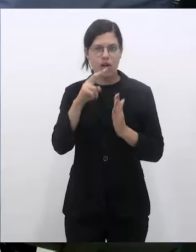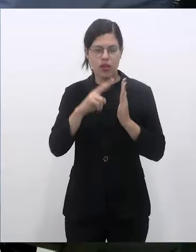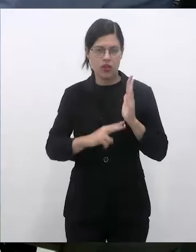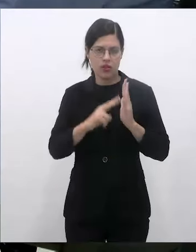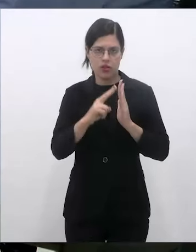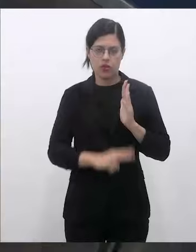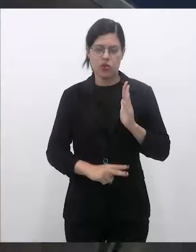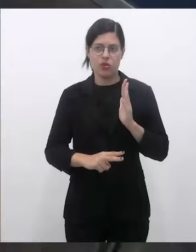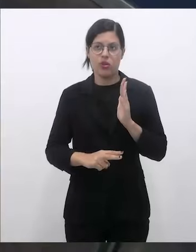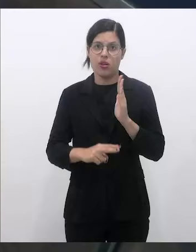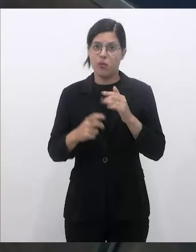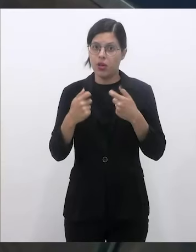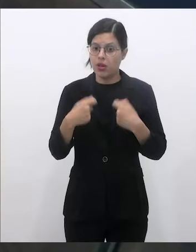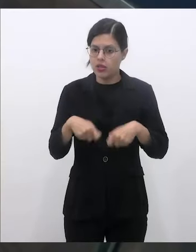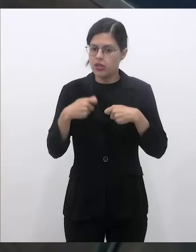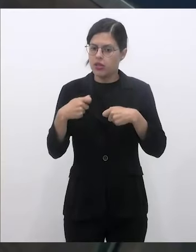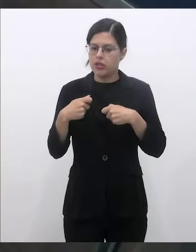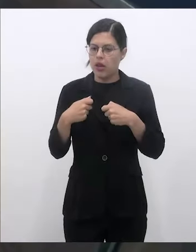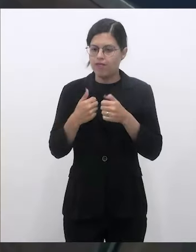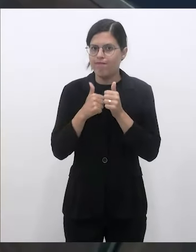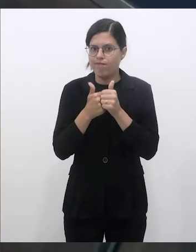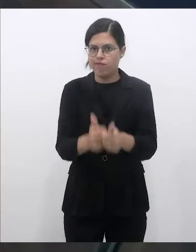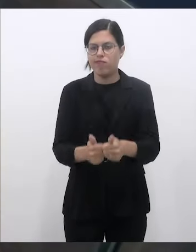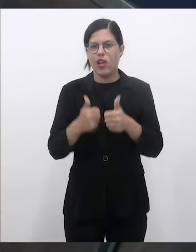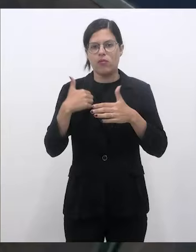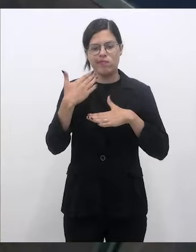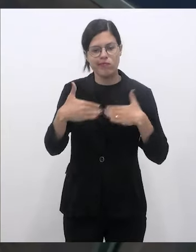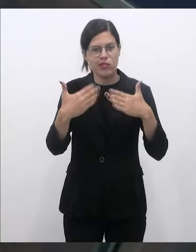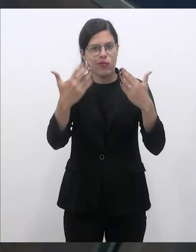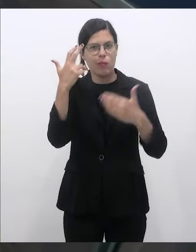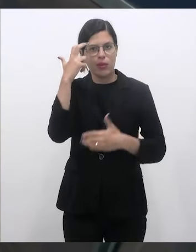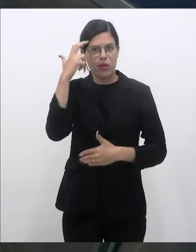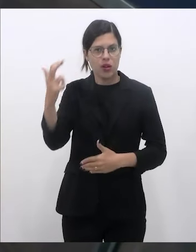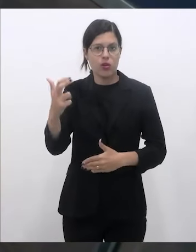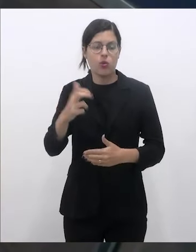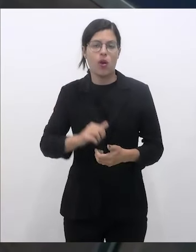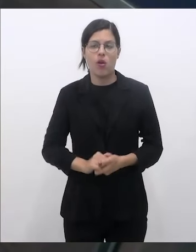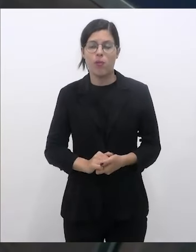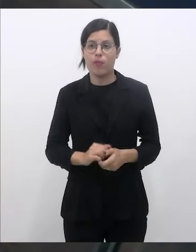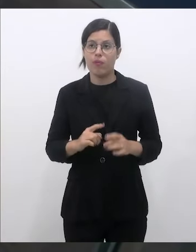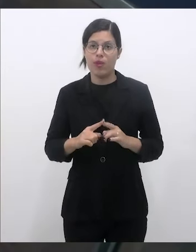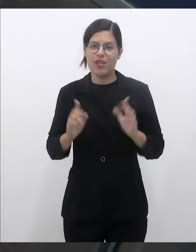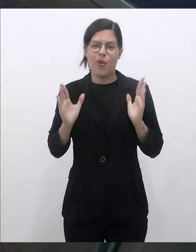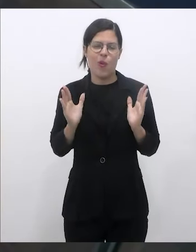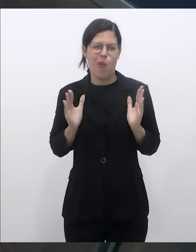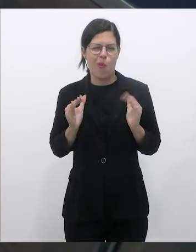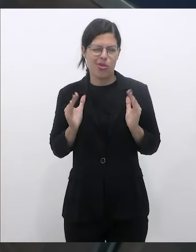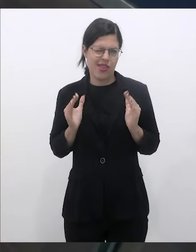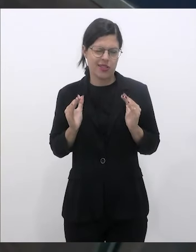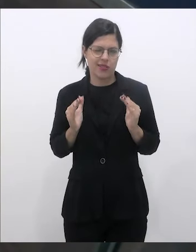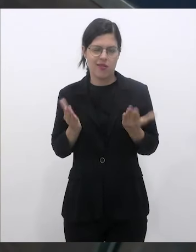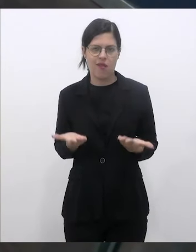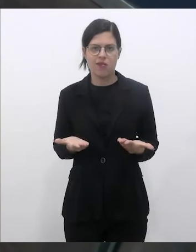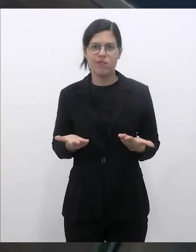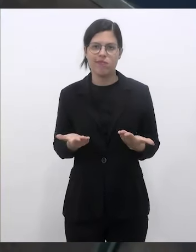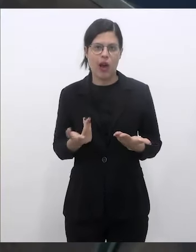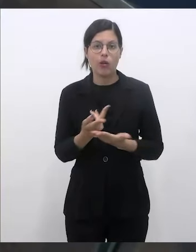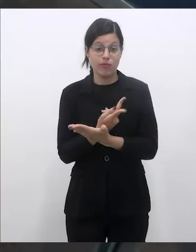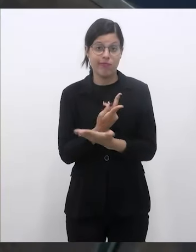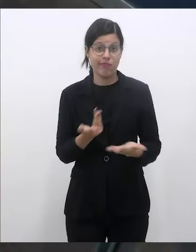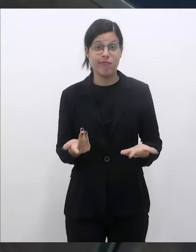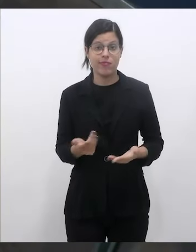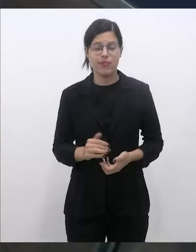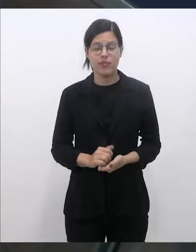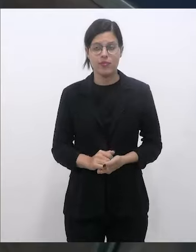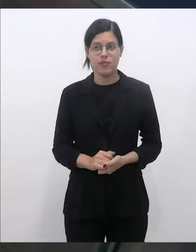buscar o desenvolvimento intelectual. Você tem que perseguir essa questão. Agora, a acomodação muitas das vezes leva